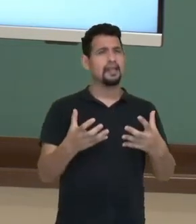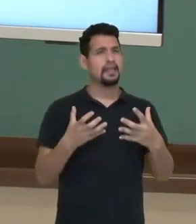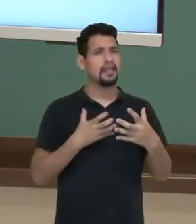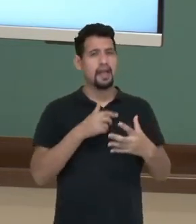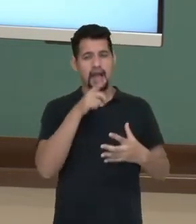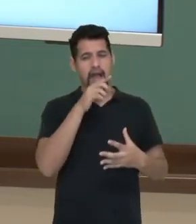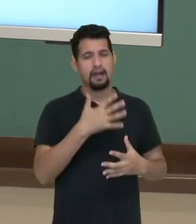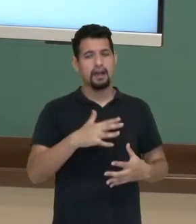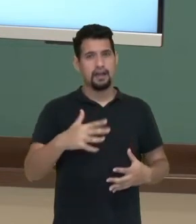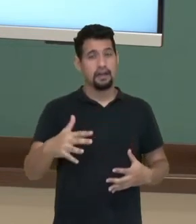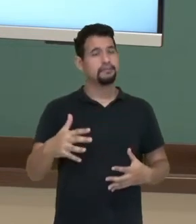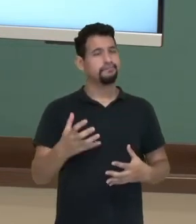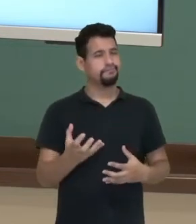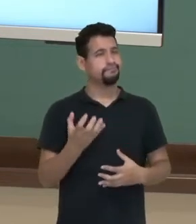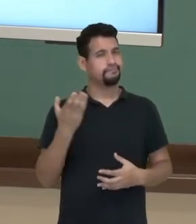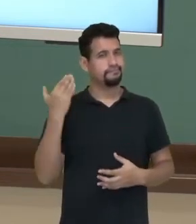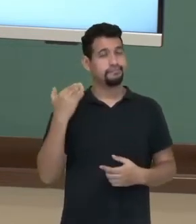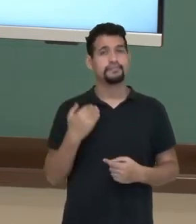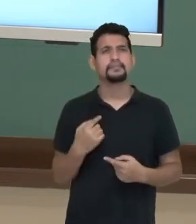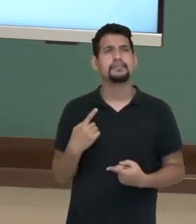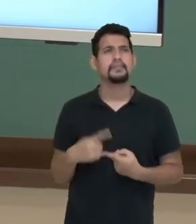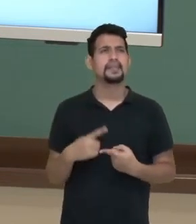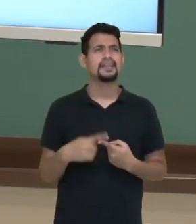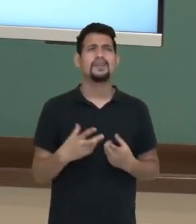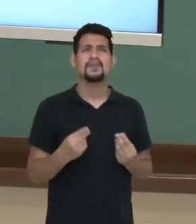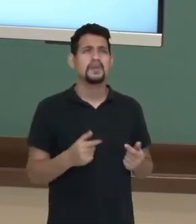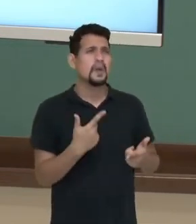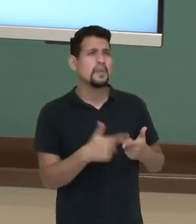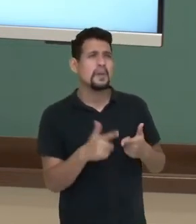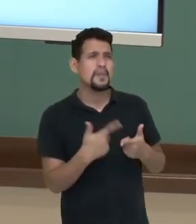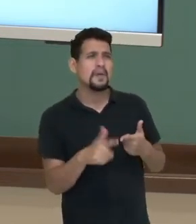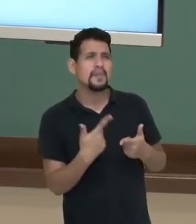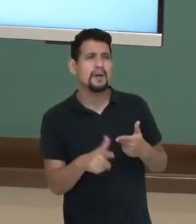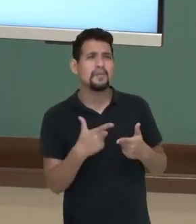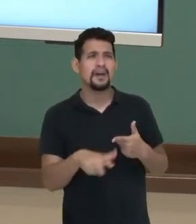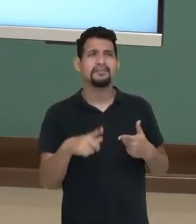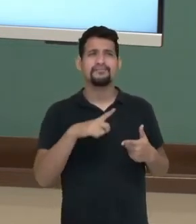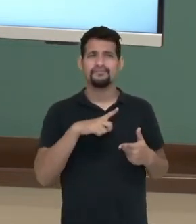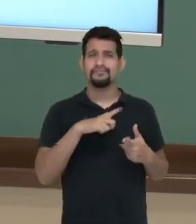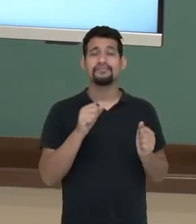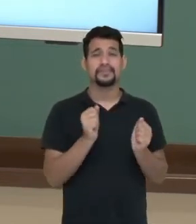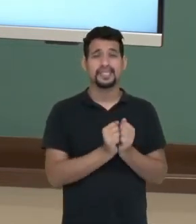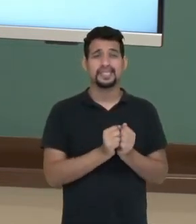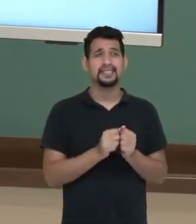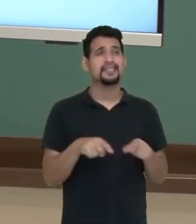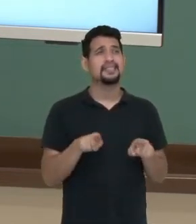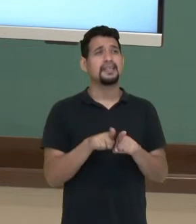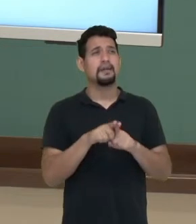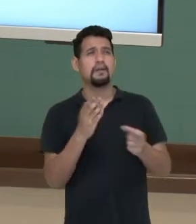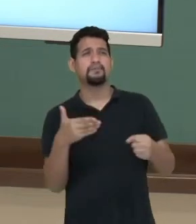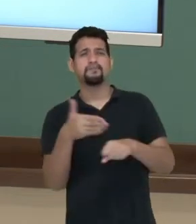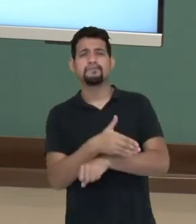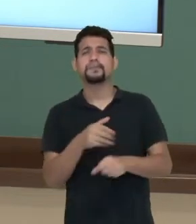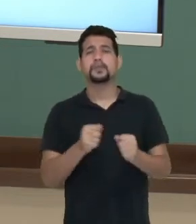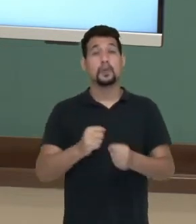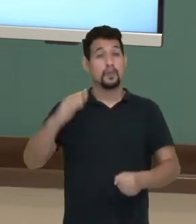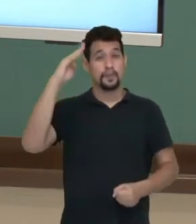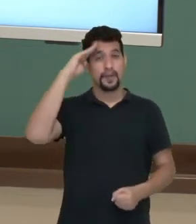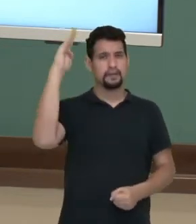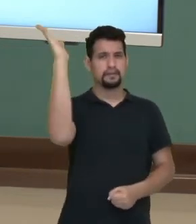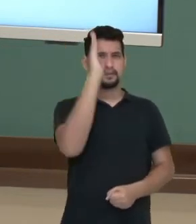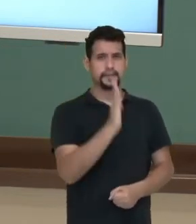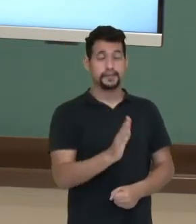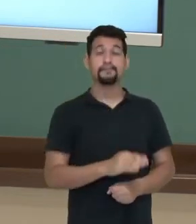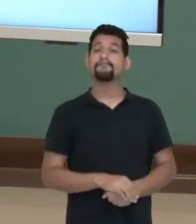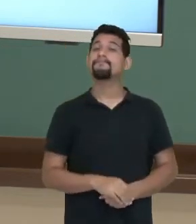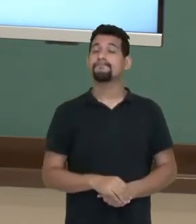guerra foi muito classificada pela grande violência que ela envolveu e pela grande participação do Exército Brasileiro.